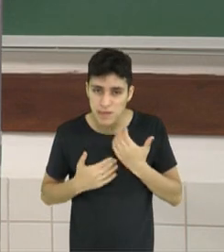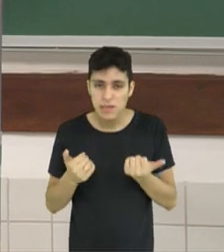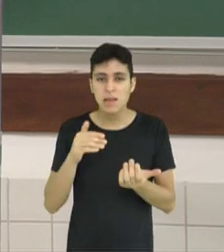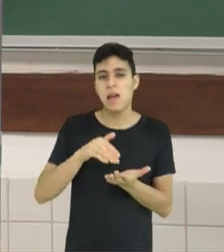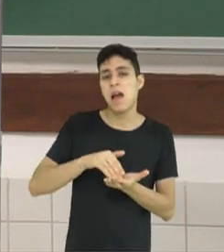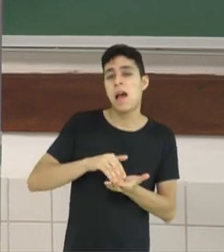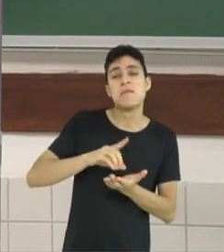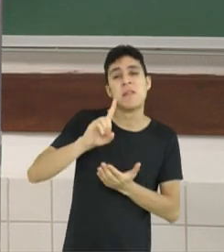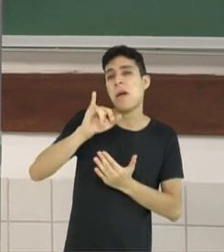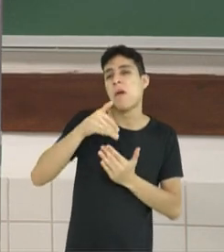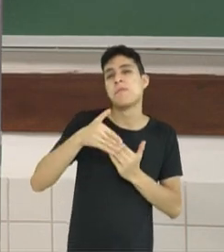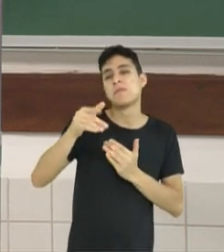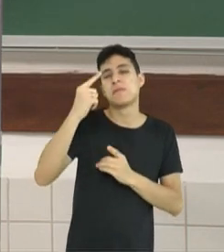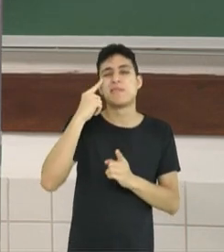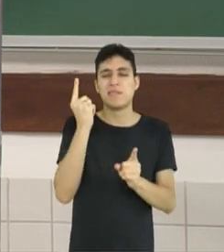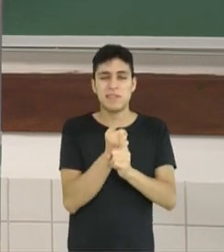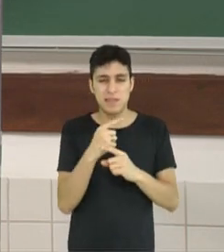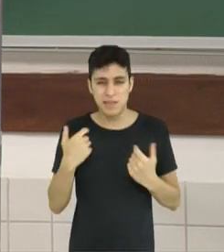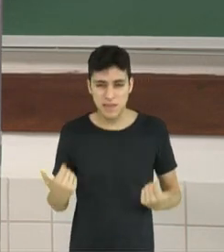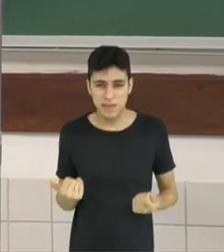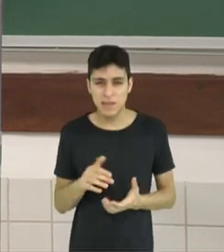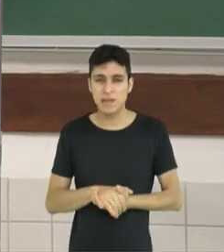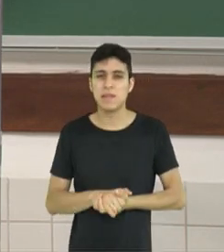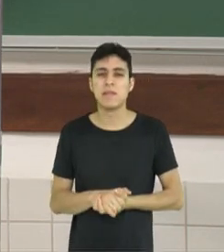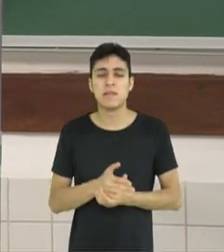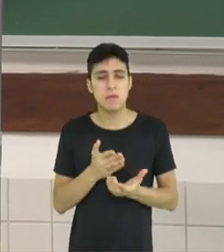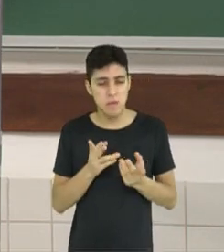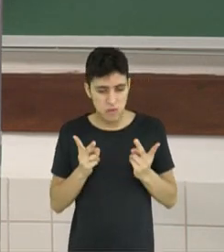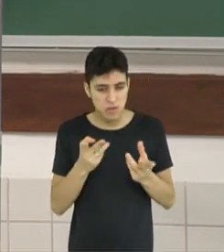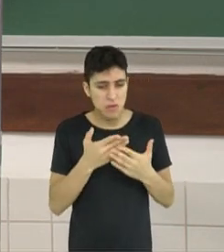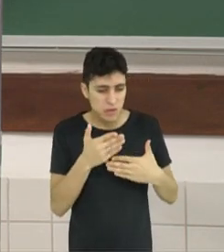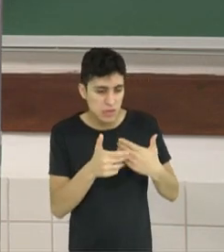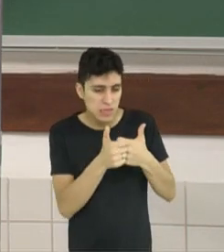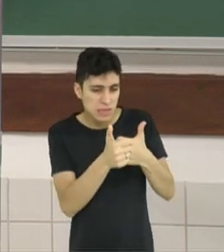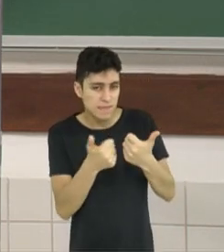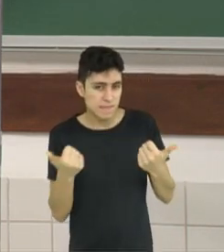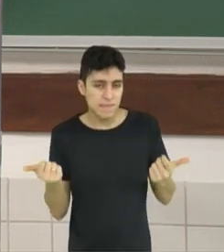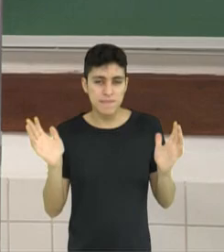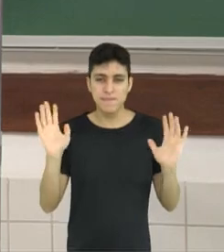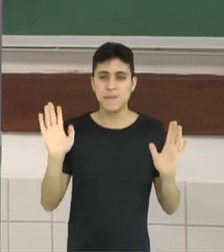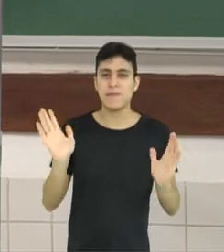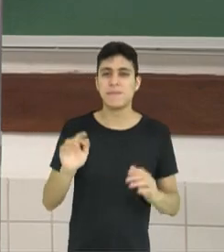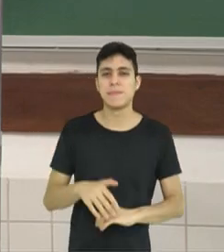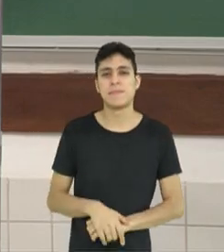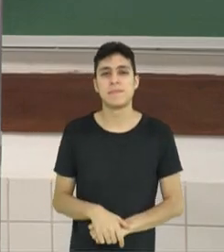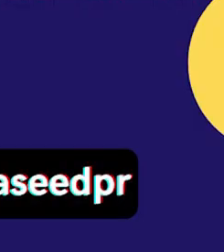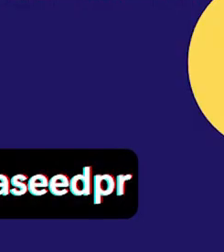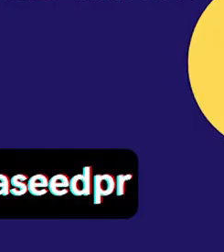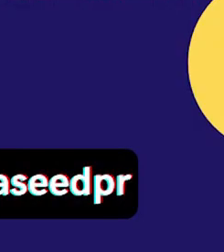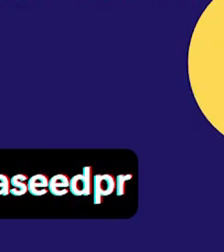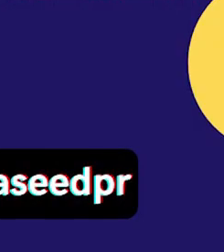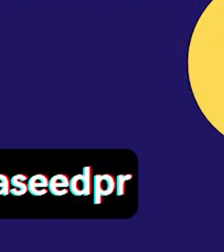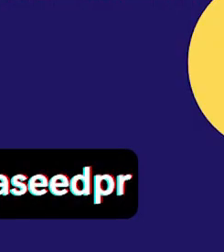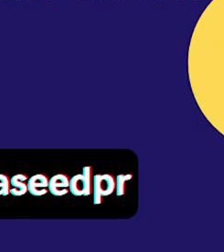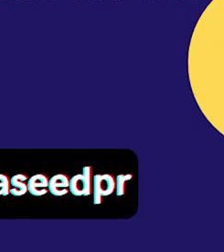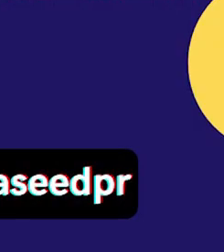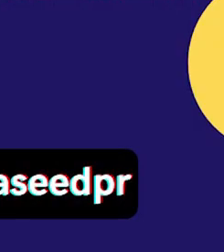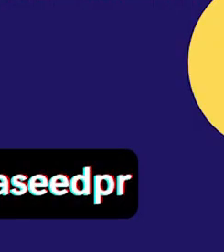até um dia a gente vai continuar com as aulas seguindo por aí até breve tchau tchau